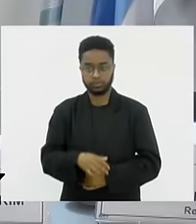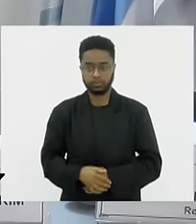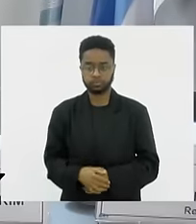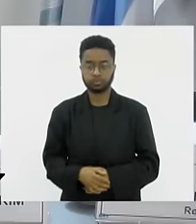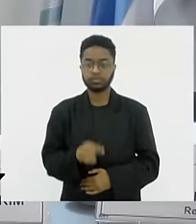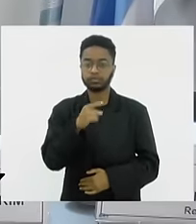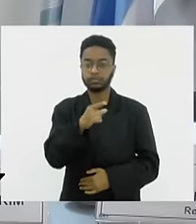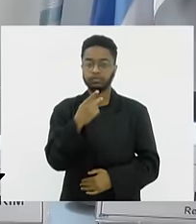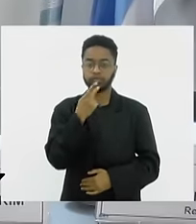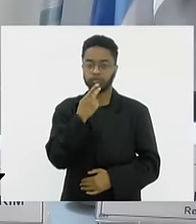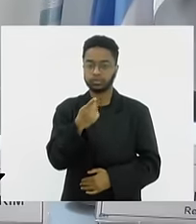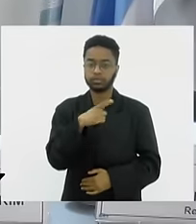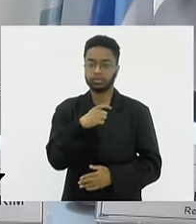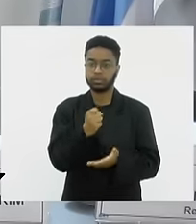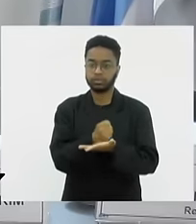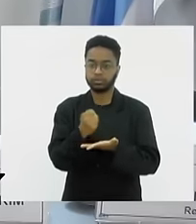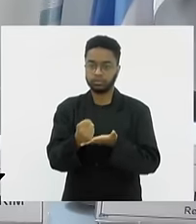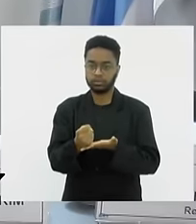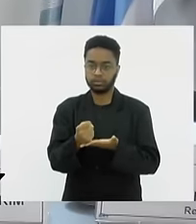tem um contrato de